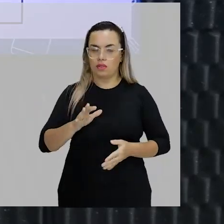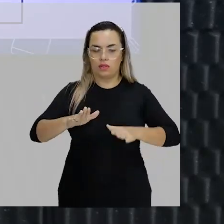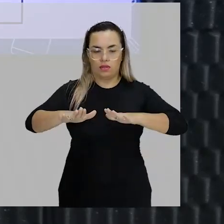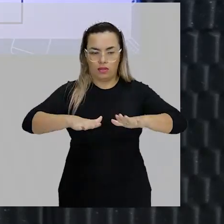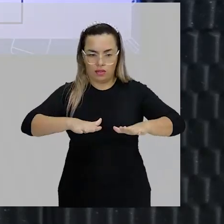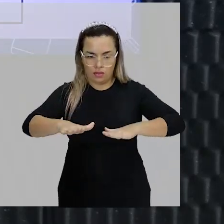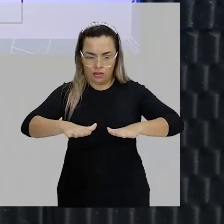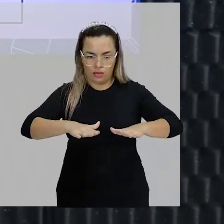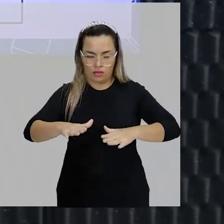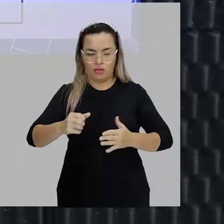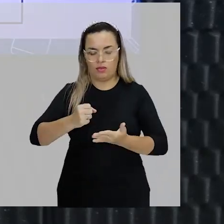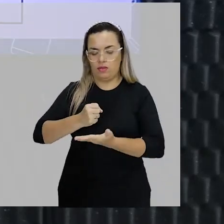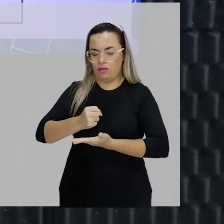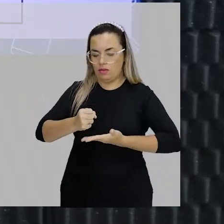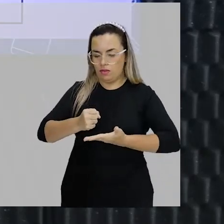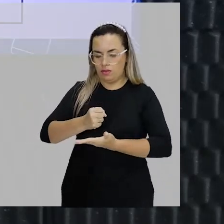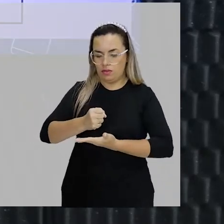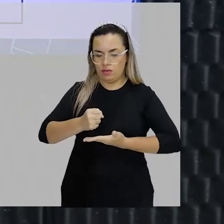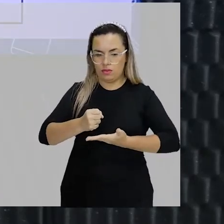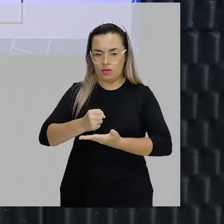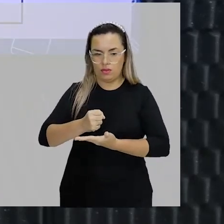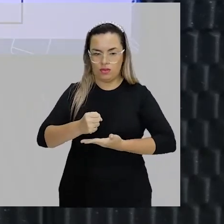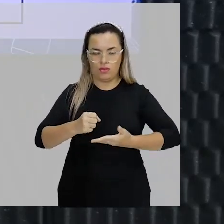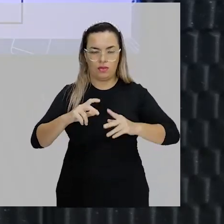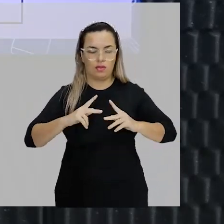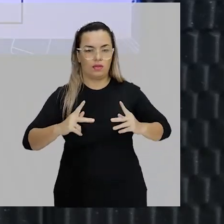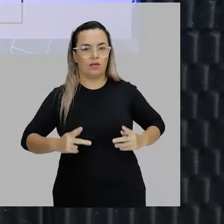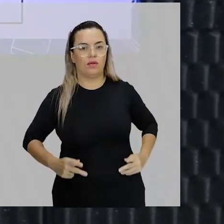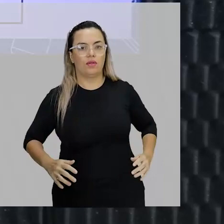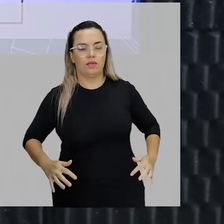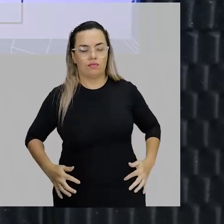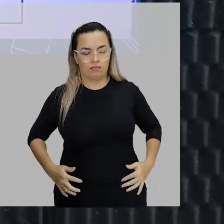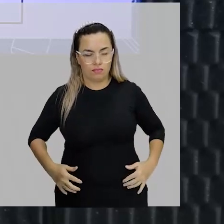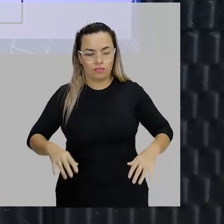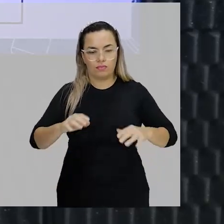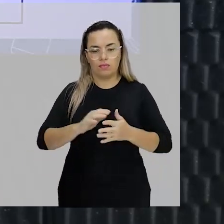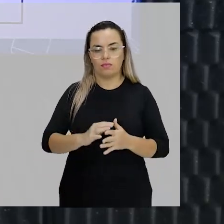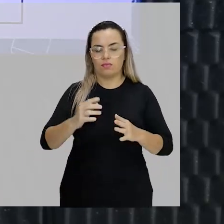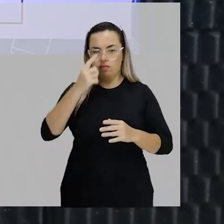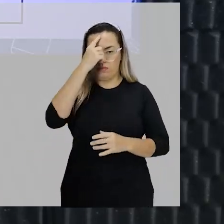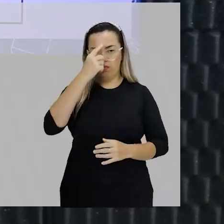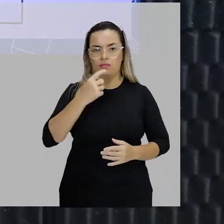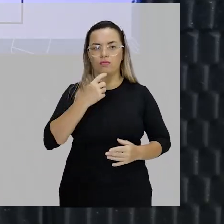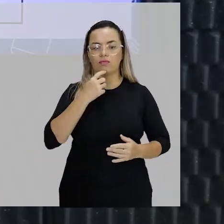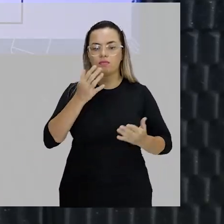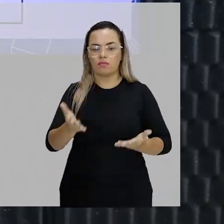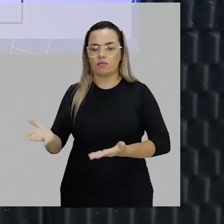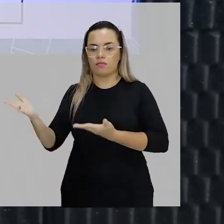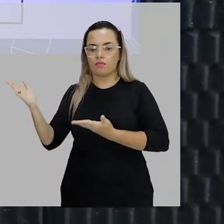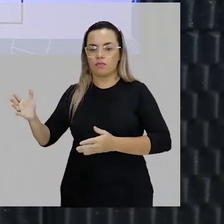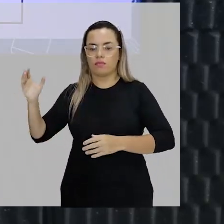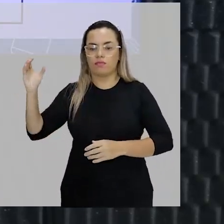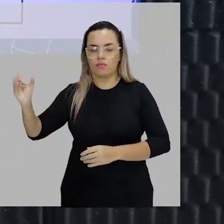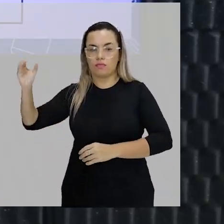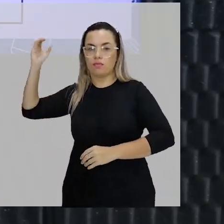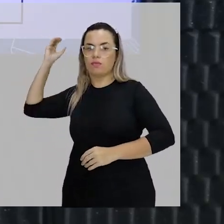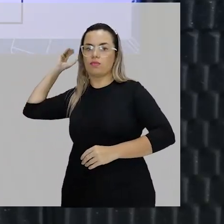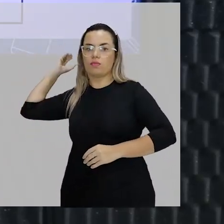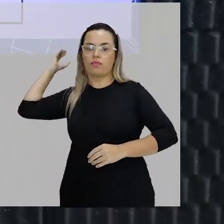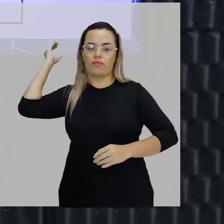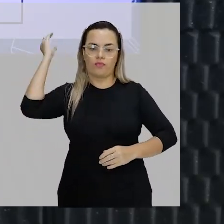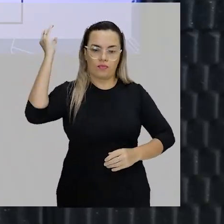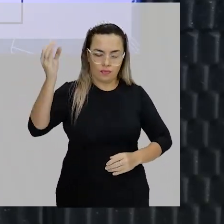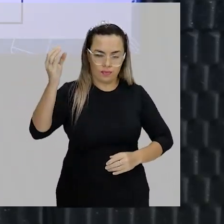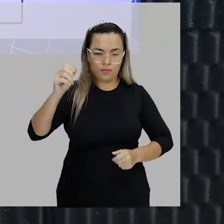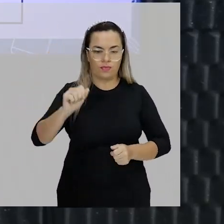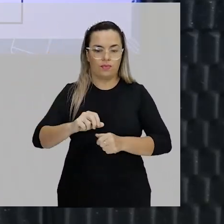movimentos básicos que o ser humano executa, que o indivíduo executa. Tá aí a imagem, ó, lançando um dardo, fazendo um